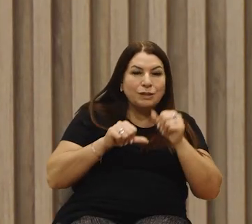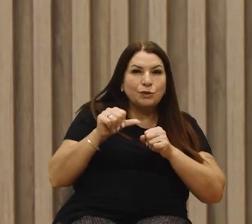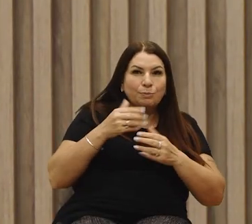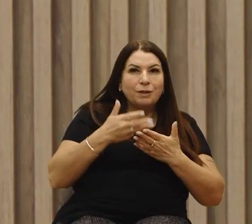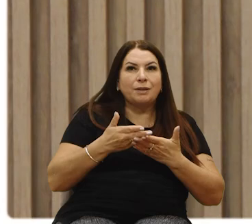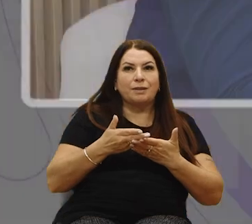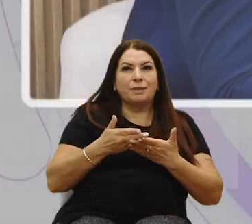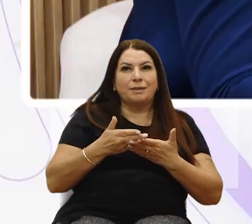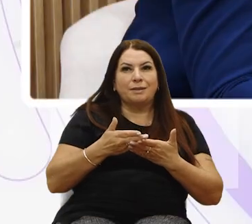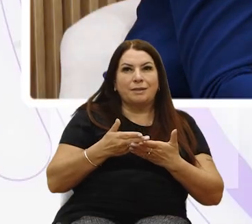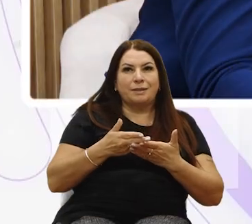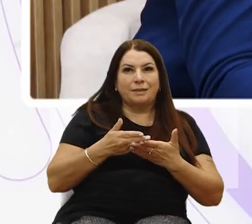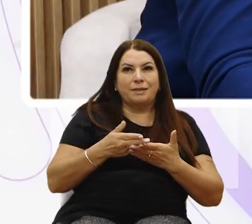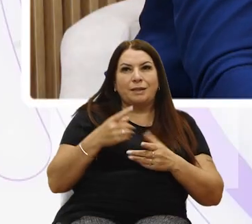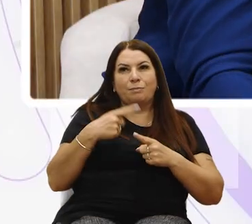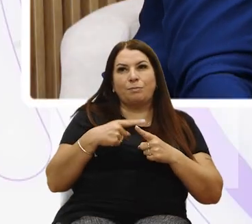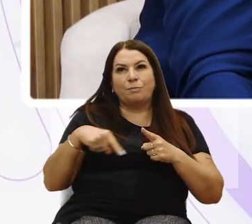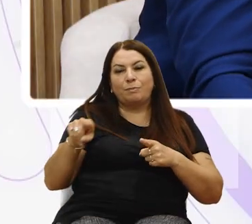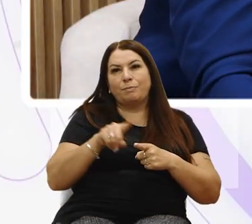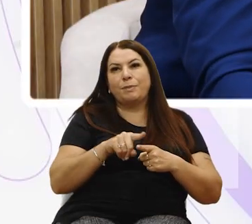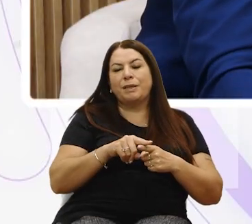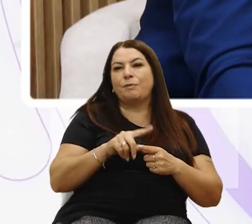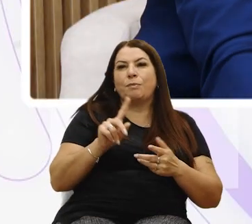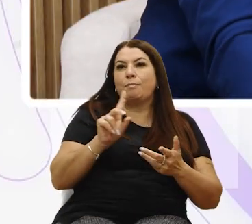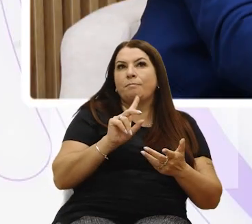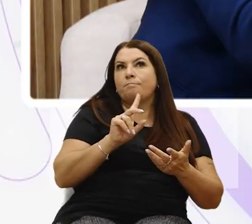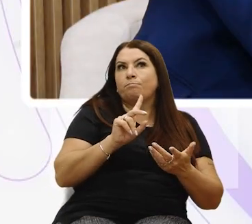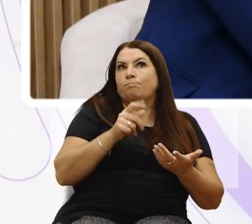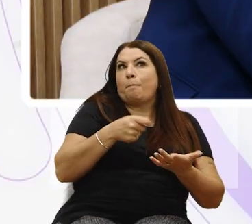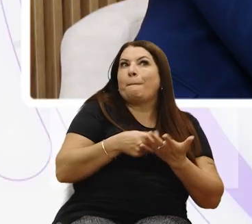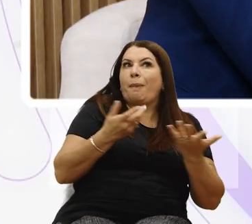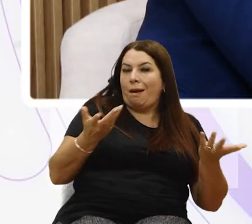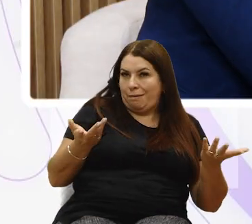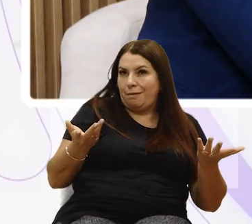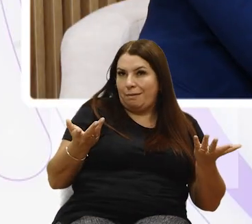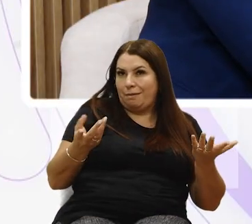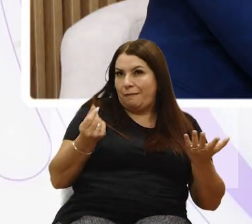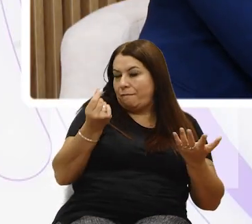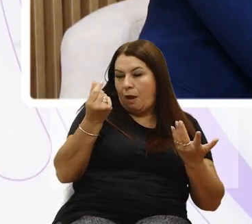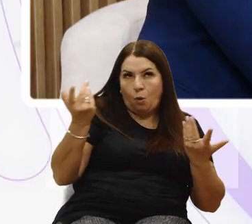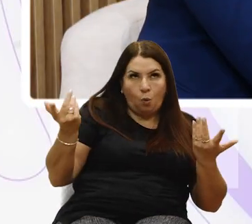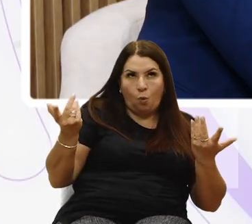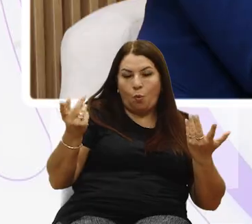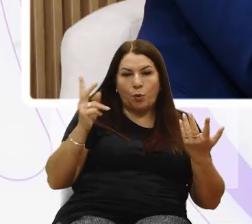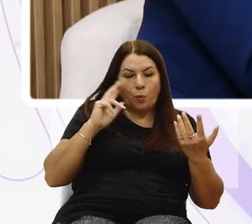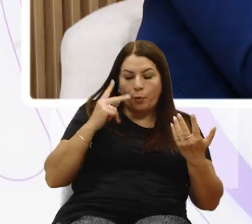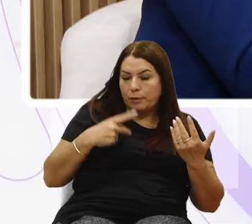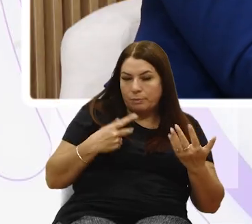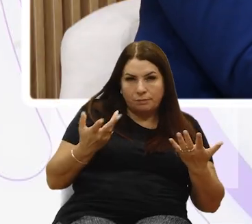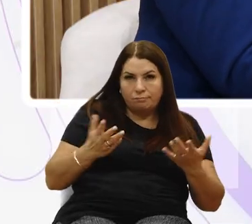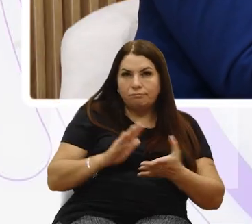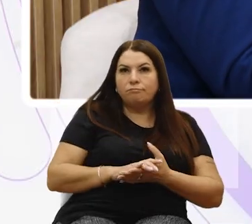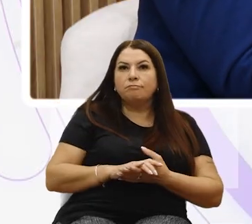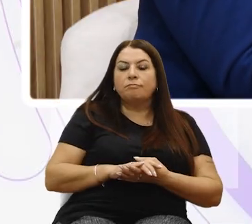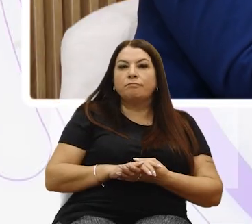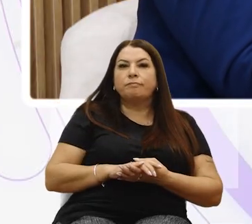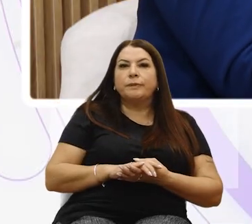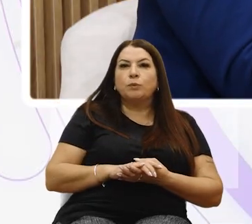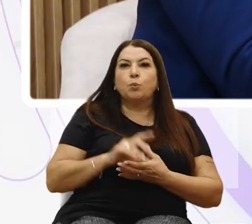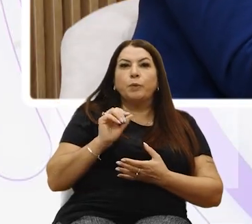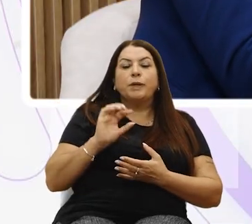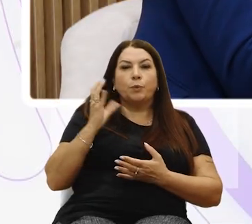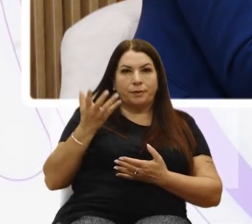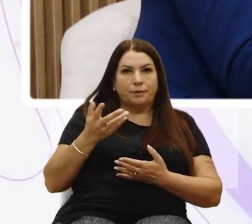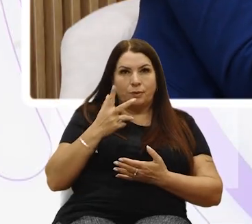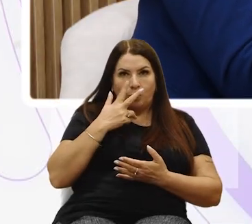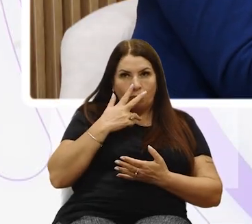transformar esse uma medida. tempo que não é pago em valor ou em reconhecimento, enfim, não sei como se daria. O que